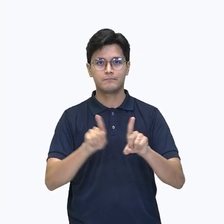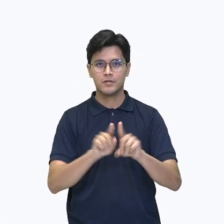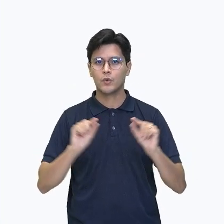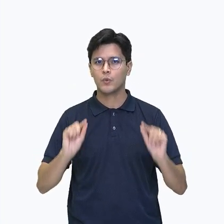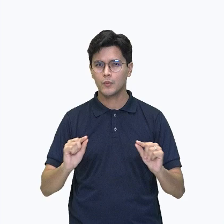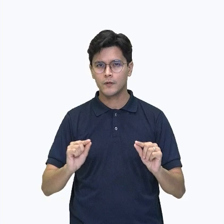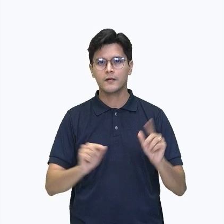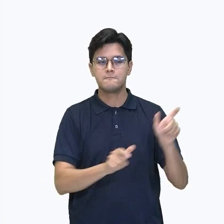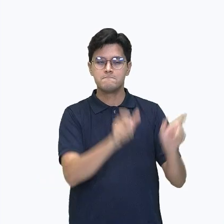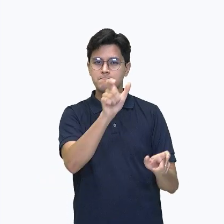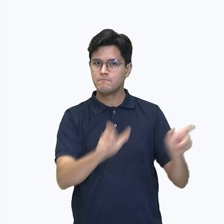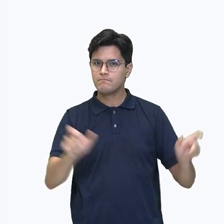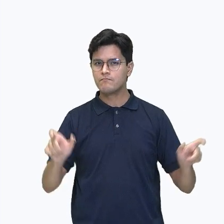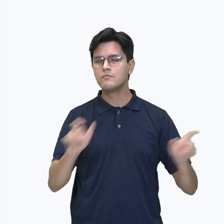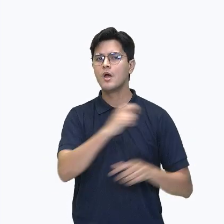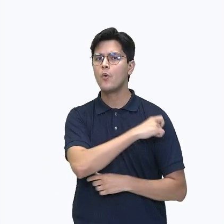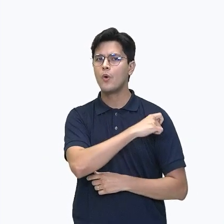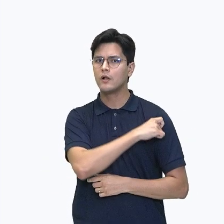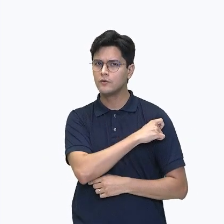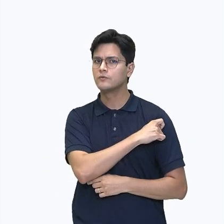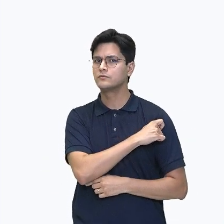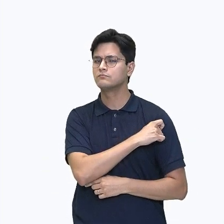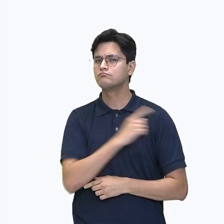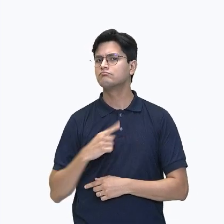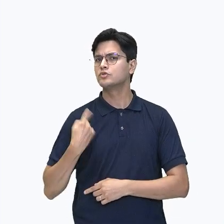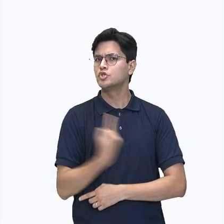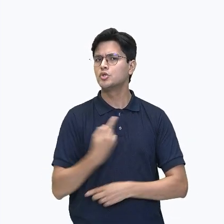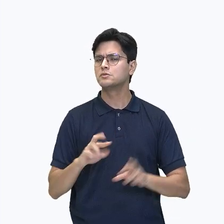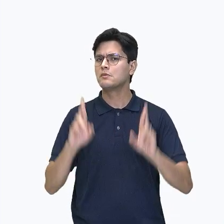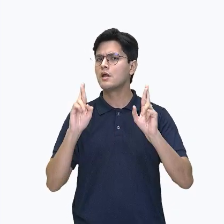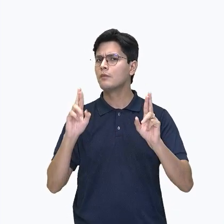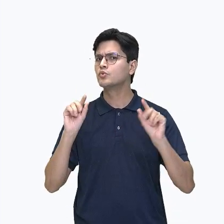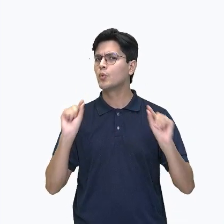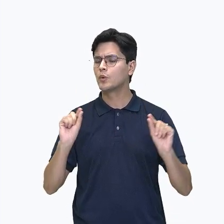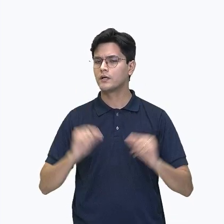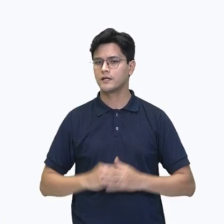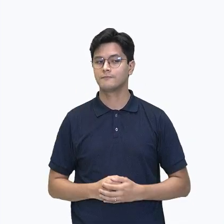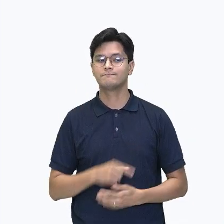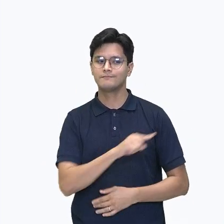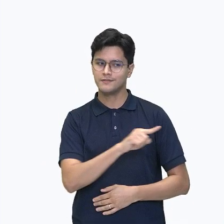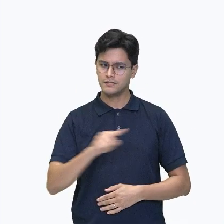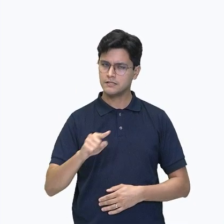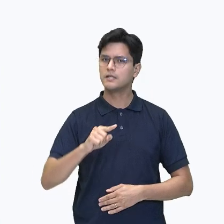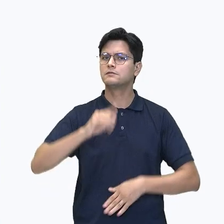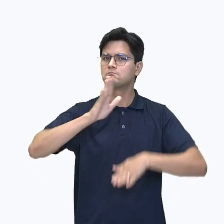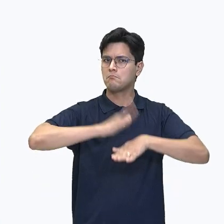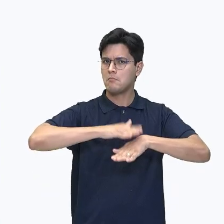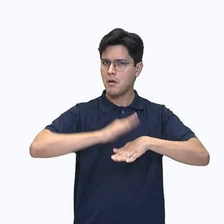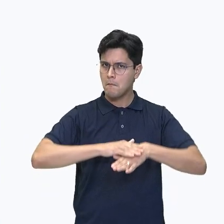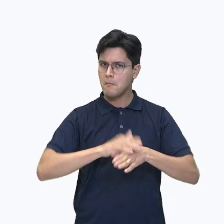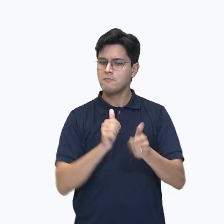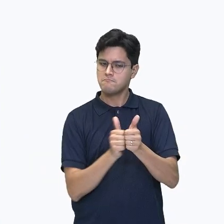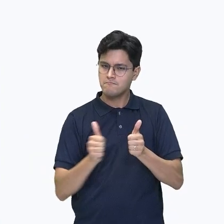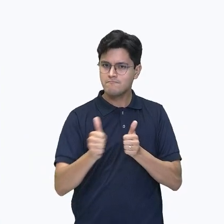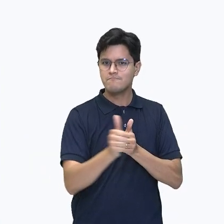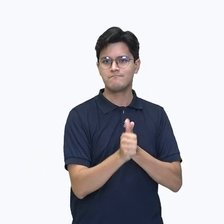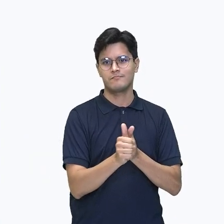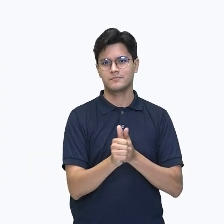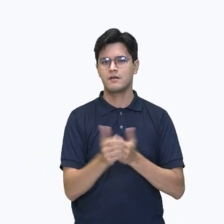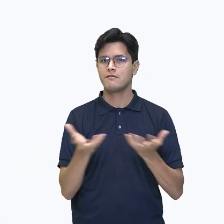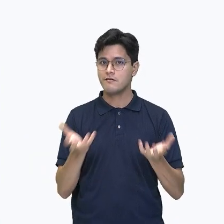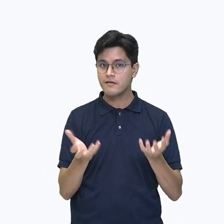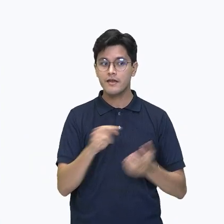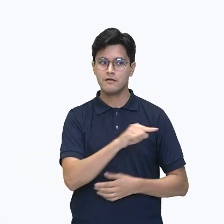espera? A gente espera aí, né, o protagonismo do estudante, como a gente já até ali antecipou um pouquinho sobre essa fala. A gente quer ouvir aí